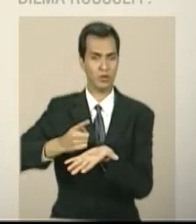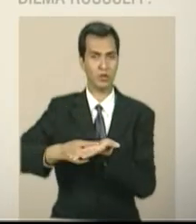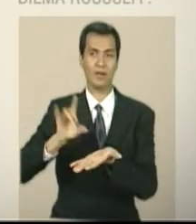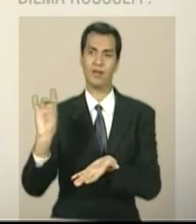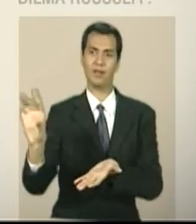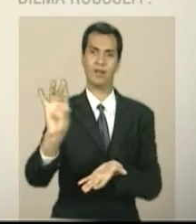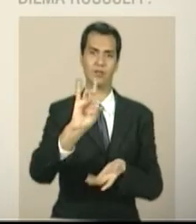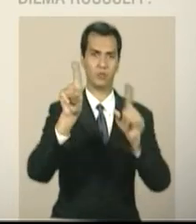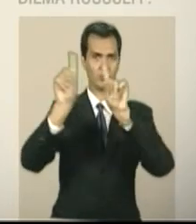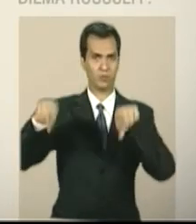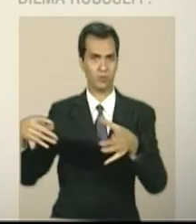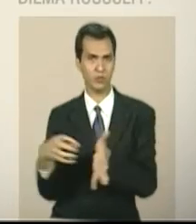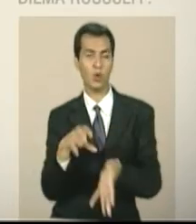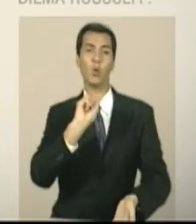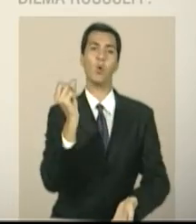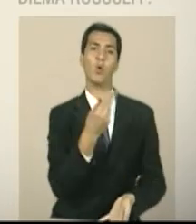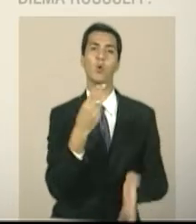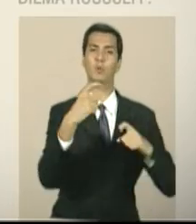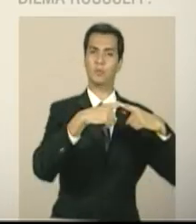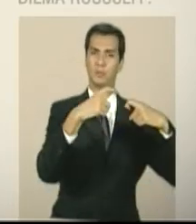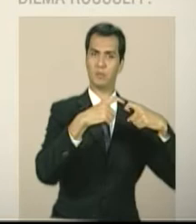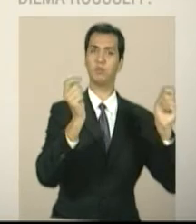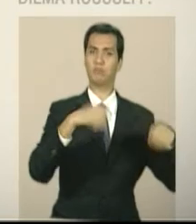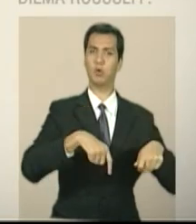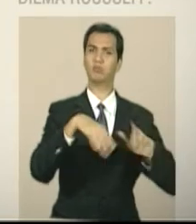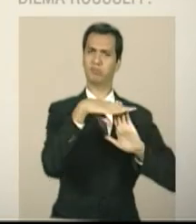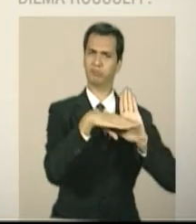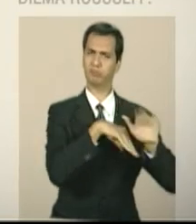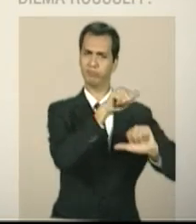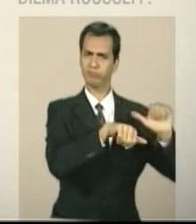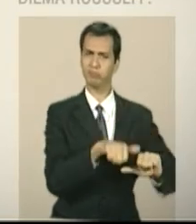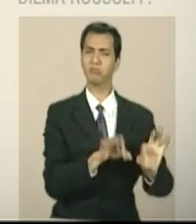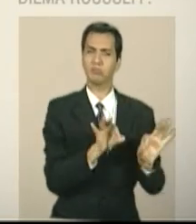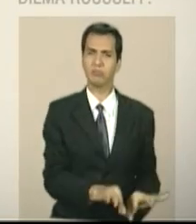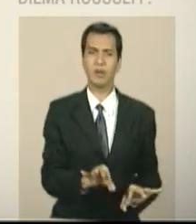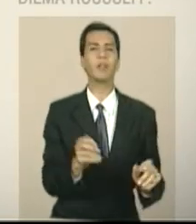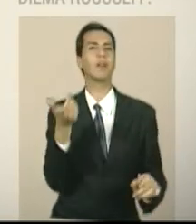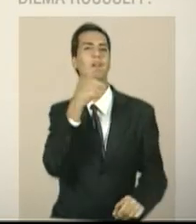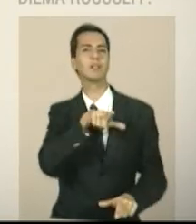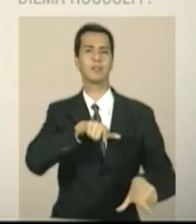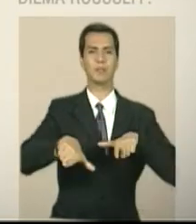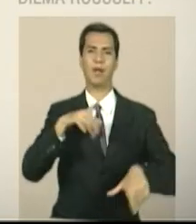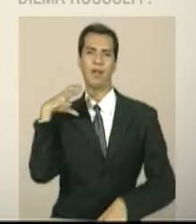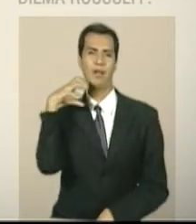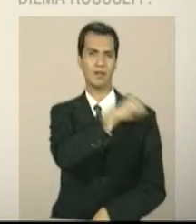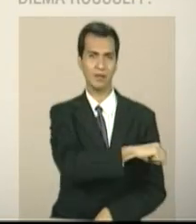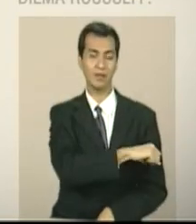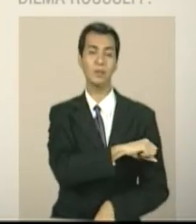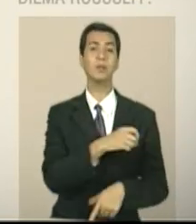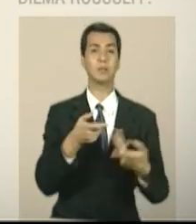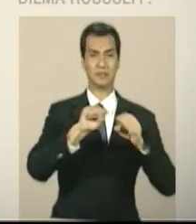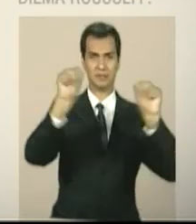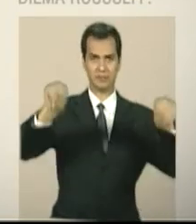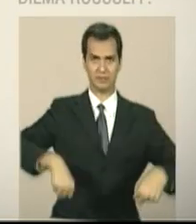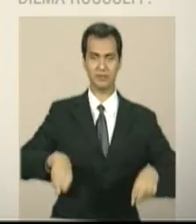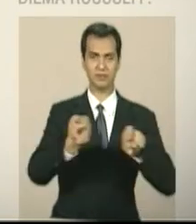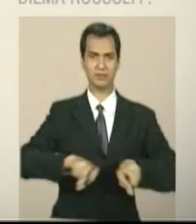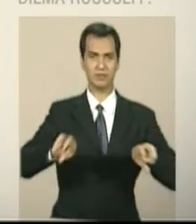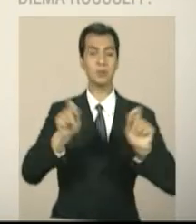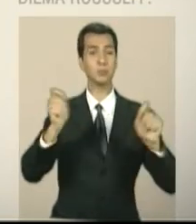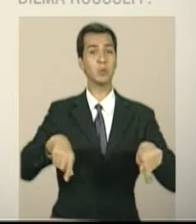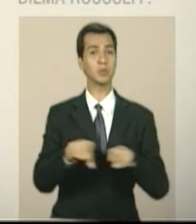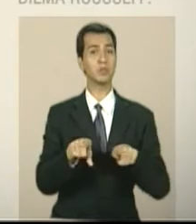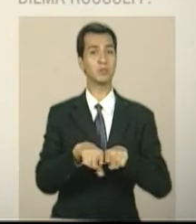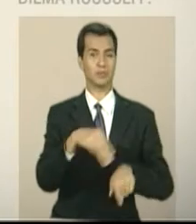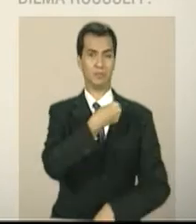ou dos médicos para acelerar o trabalho este sistema eletrônico permite até mesmo ao